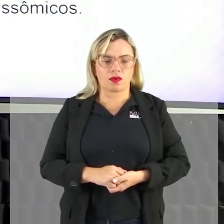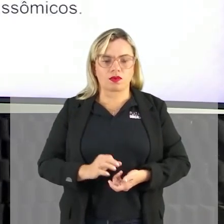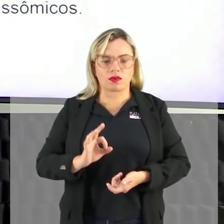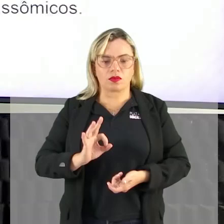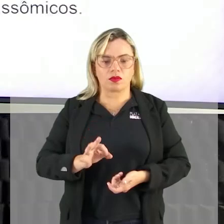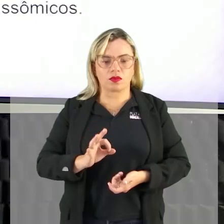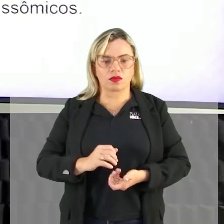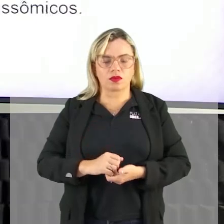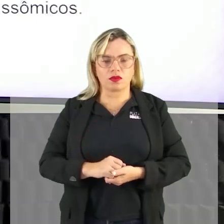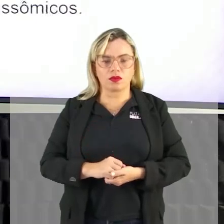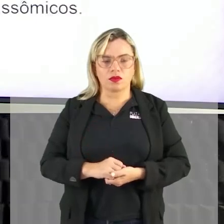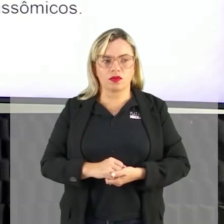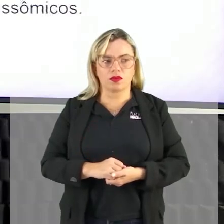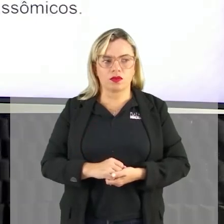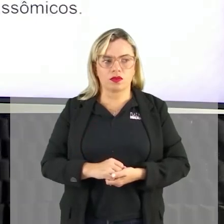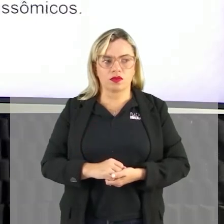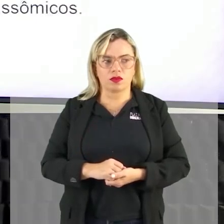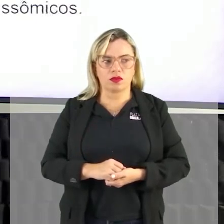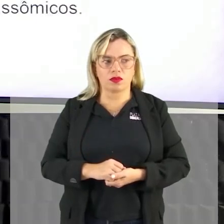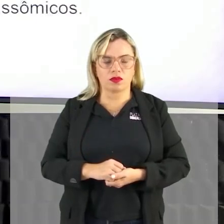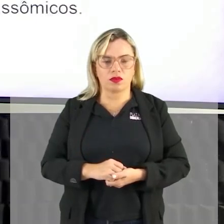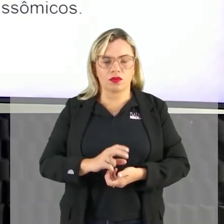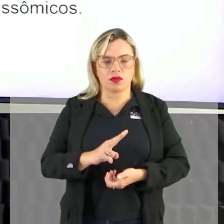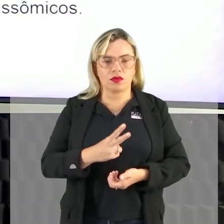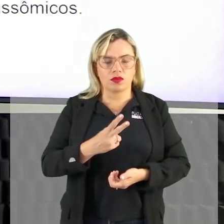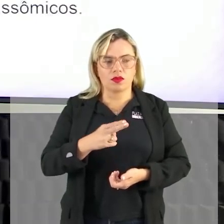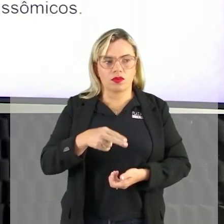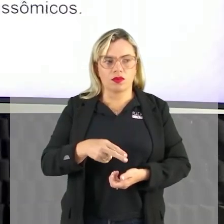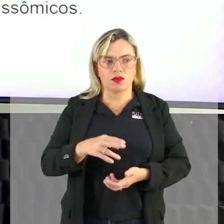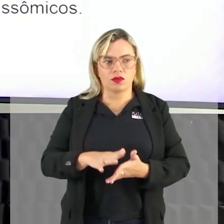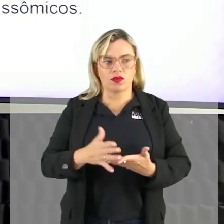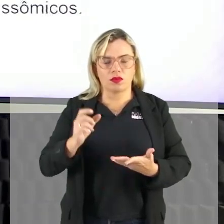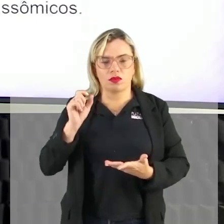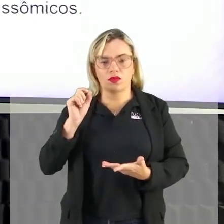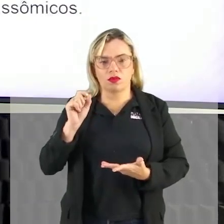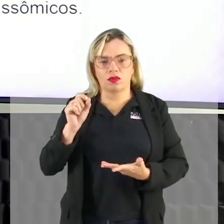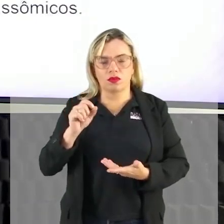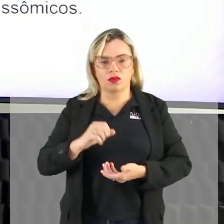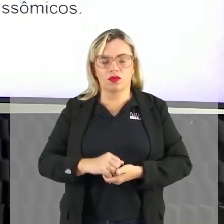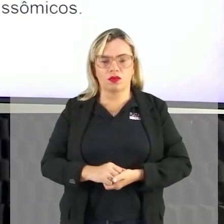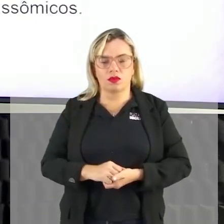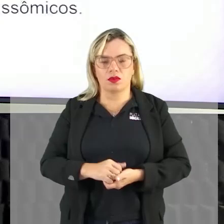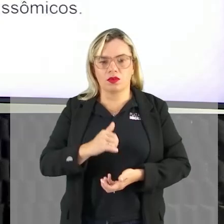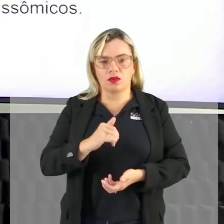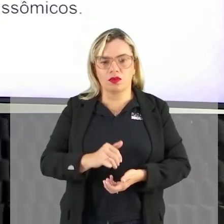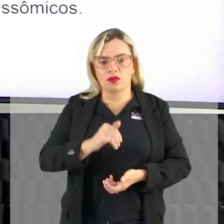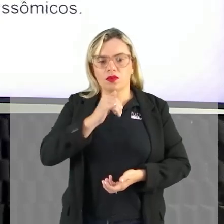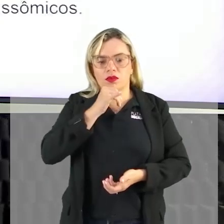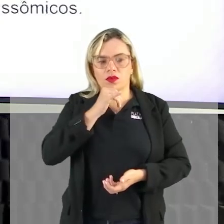Pronto, o zigoto tá aqui legalzinho, 2N, ó. Se for esse o caso,